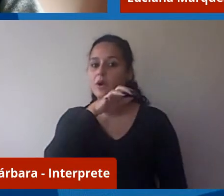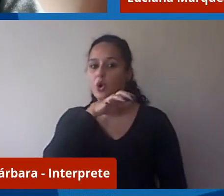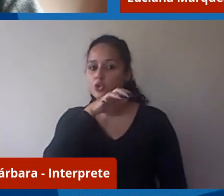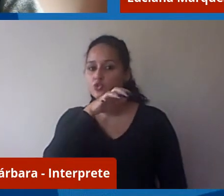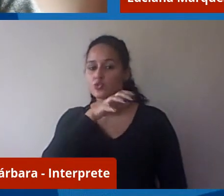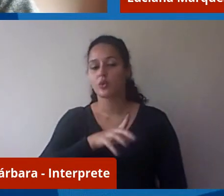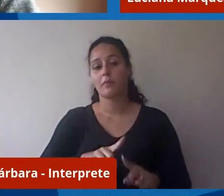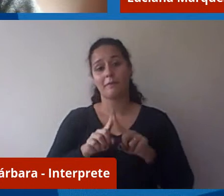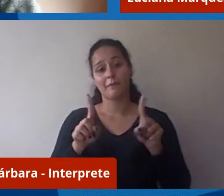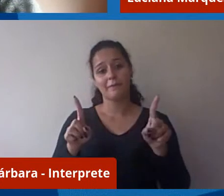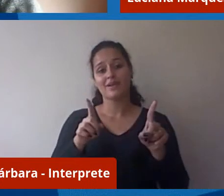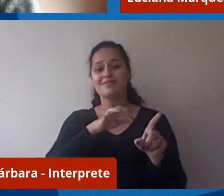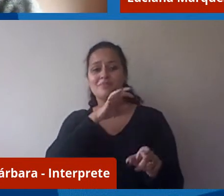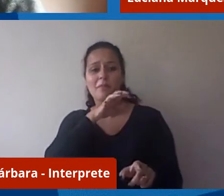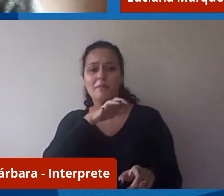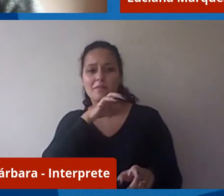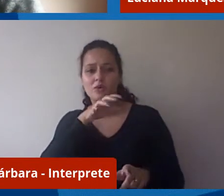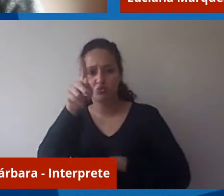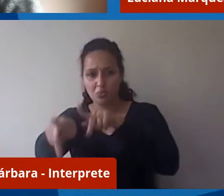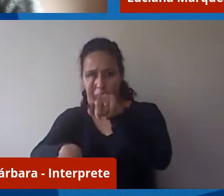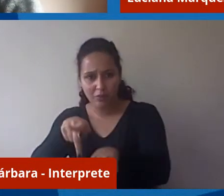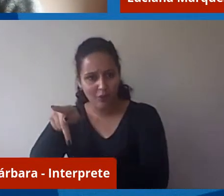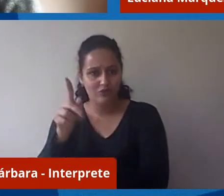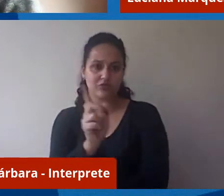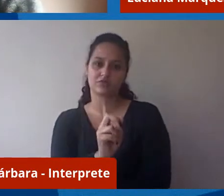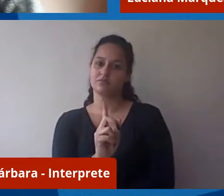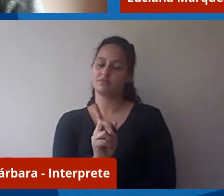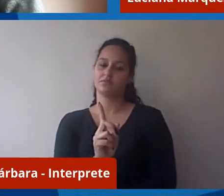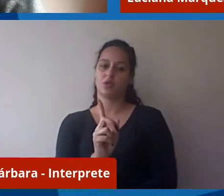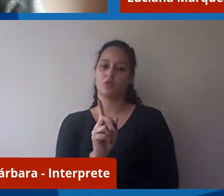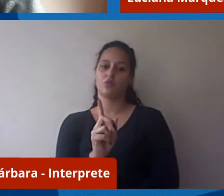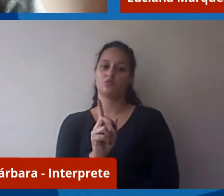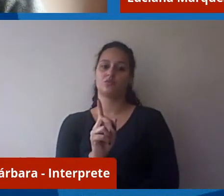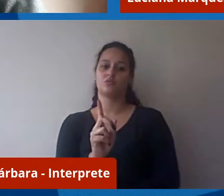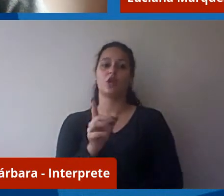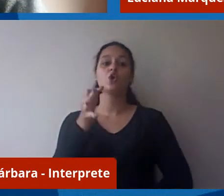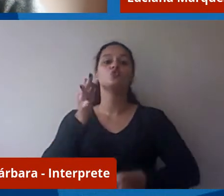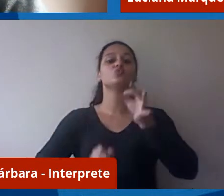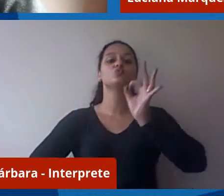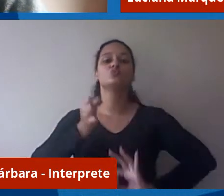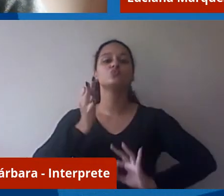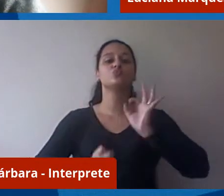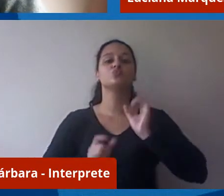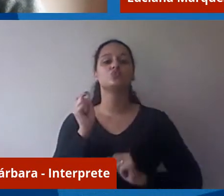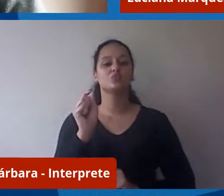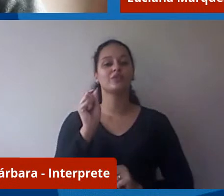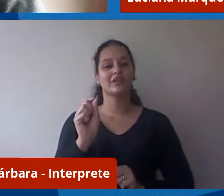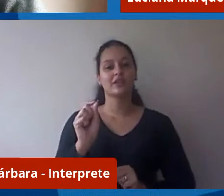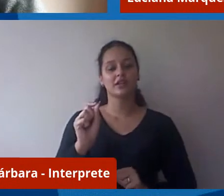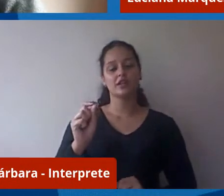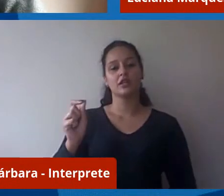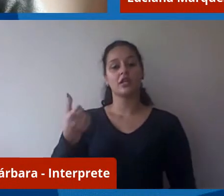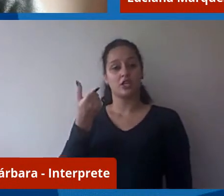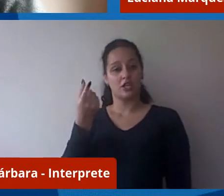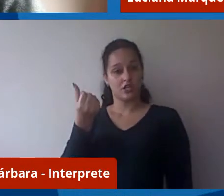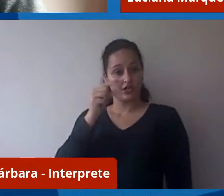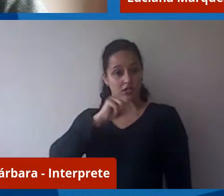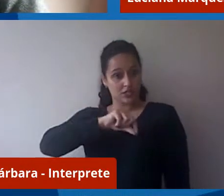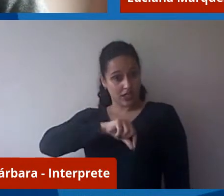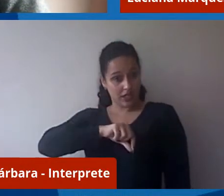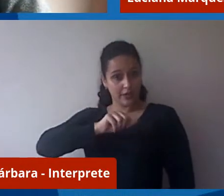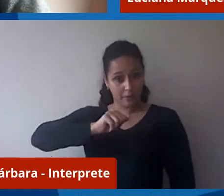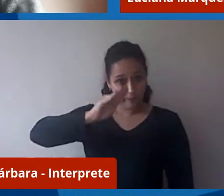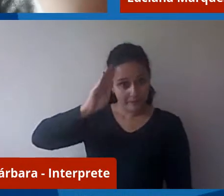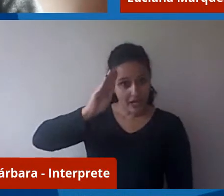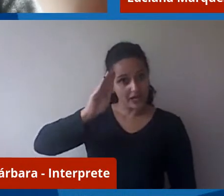população, sobre a reforma tributária justa é aquela em que quem ganha mais, paga mais. Essa é a